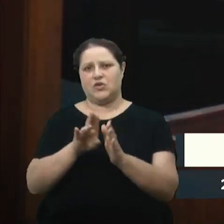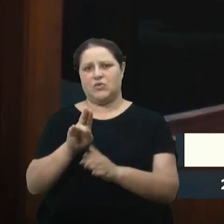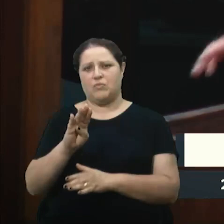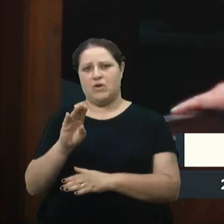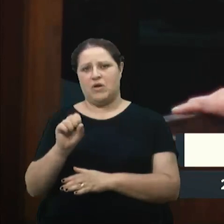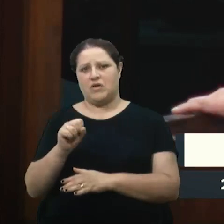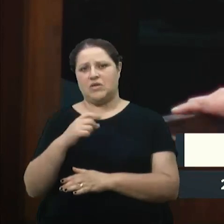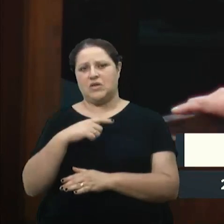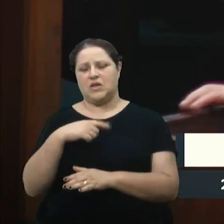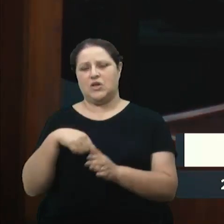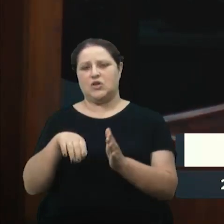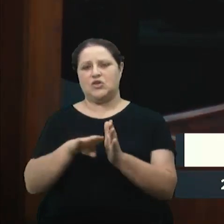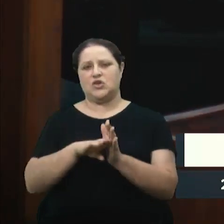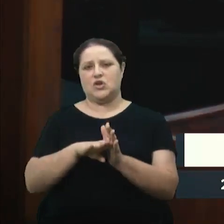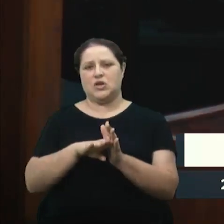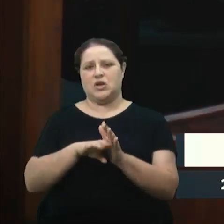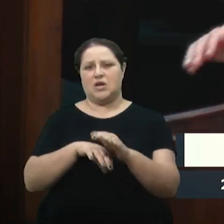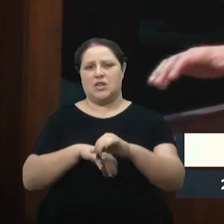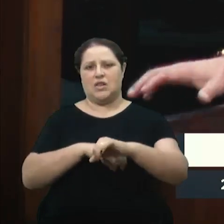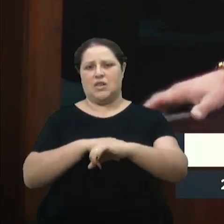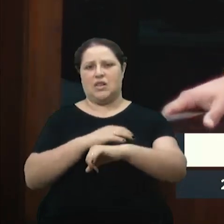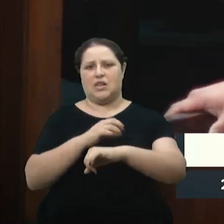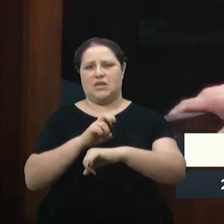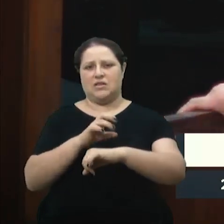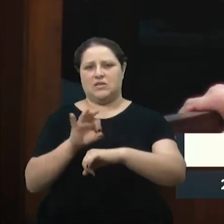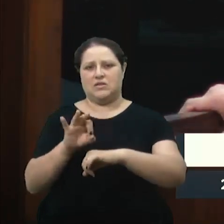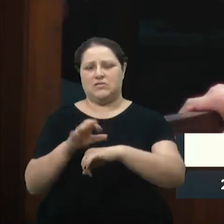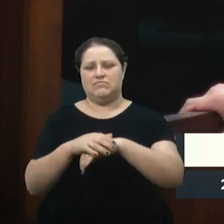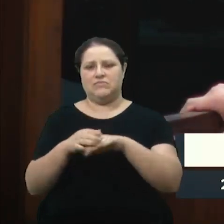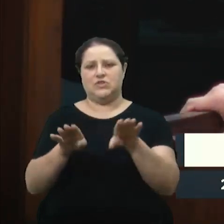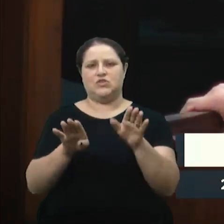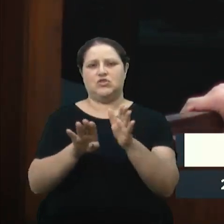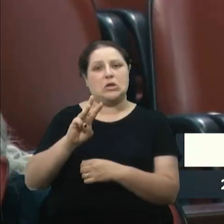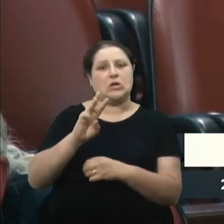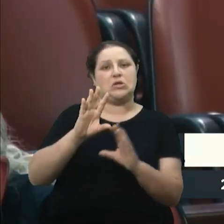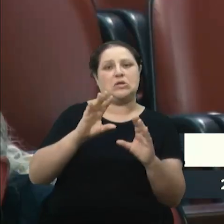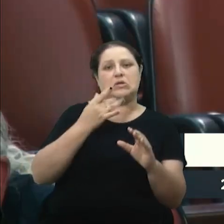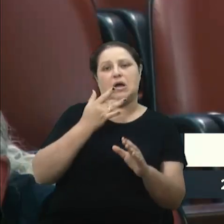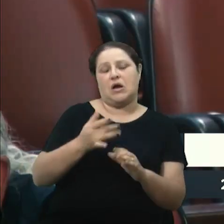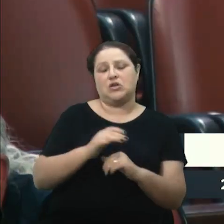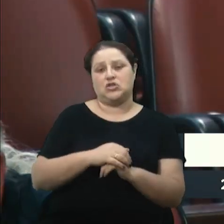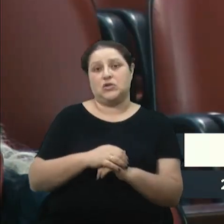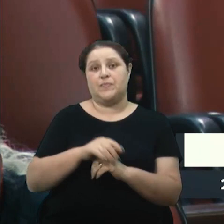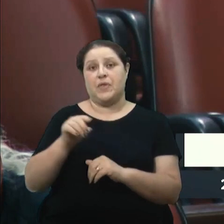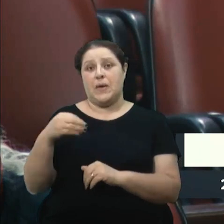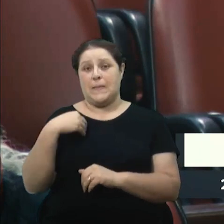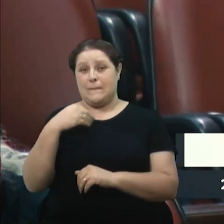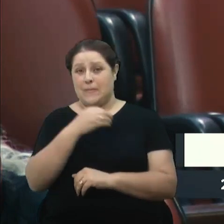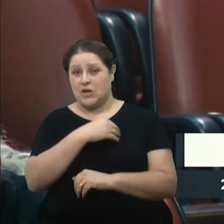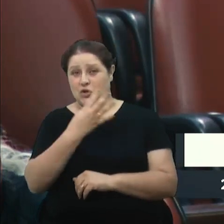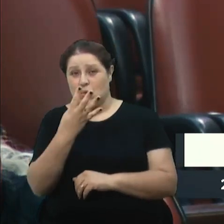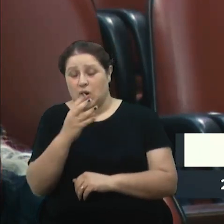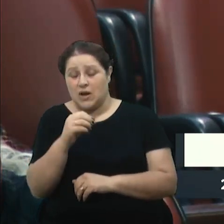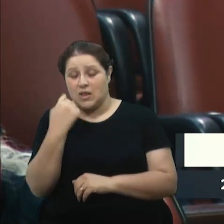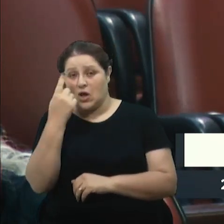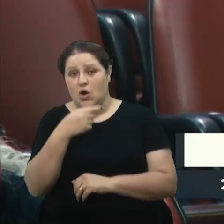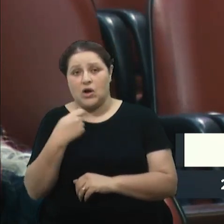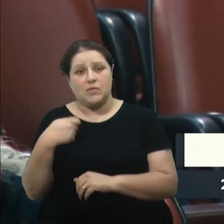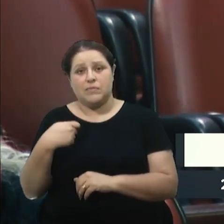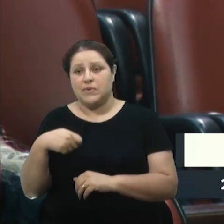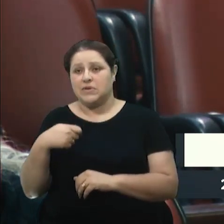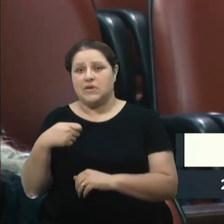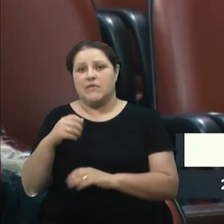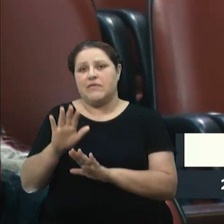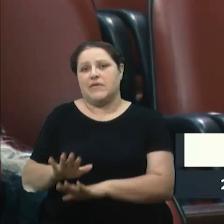da manhã e você chega lá na porta da UBS, tem 11 fichas. 40 horas eles acabam ficando engessados dentro das UBS, eles